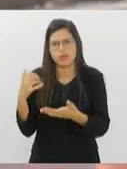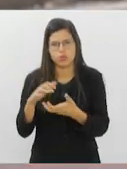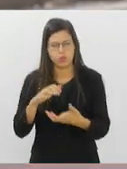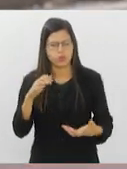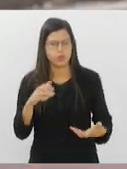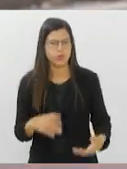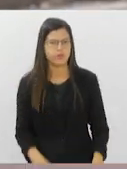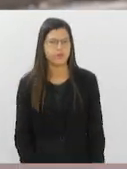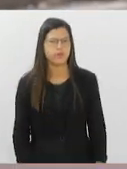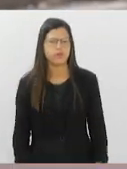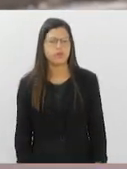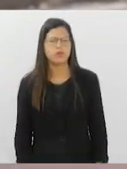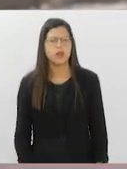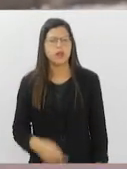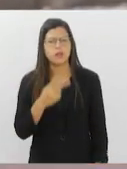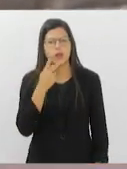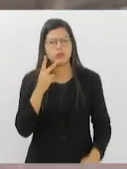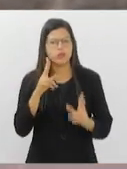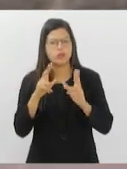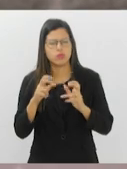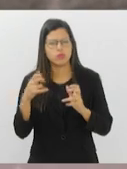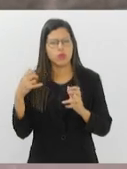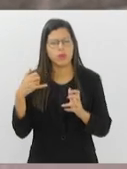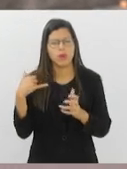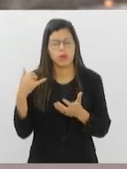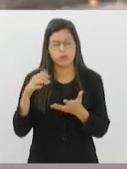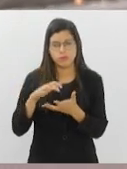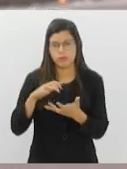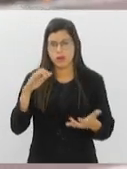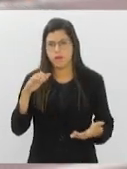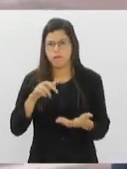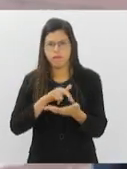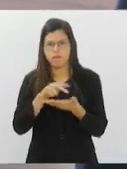E falando sobre essa situação da pessoa idosa, que muitas denúncias são feitas